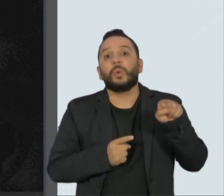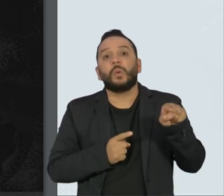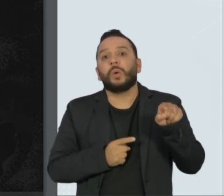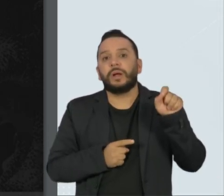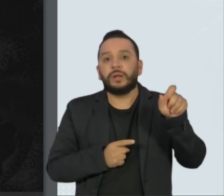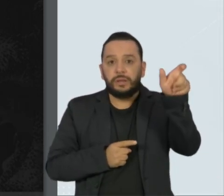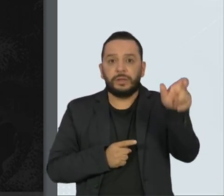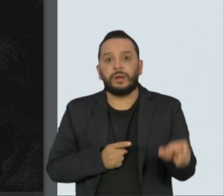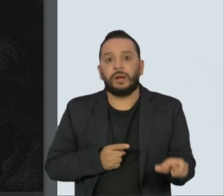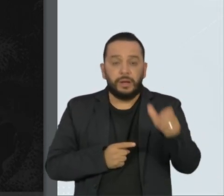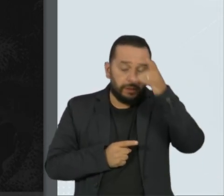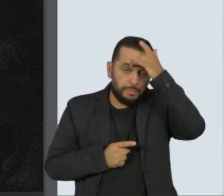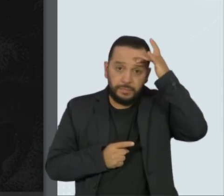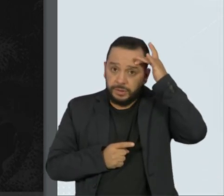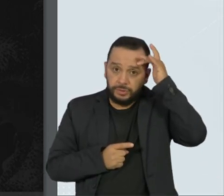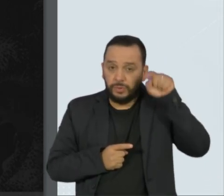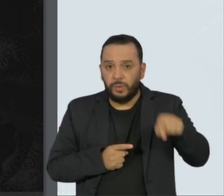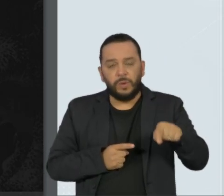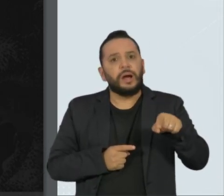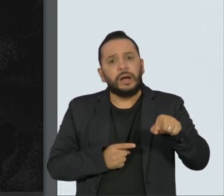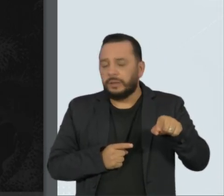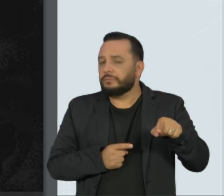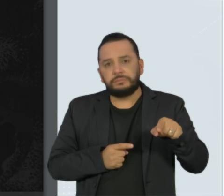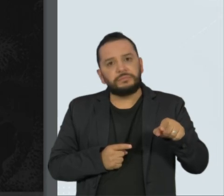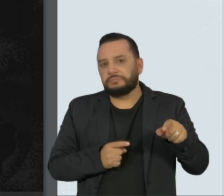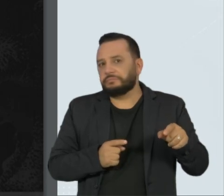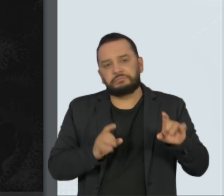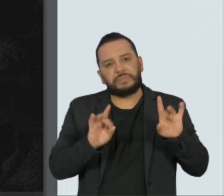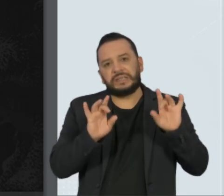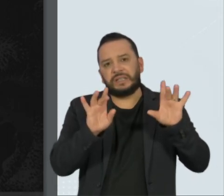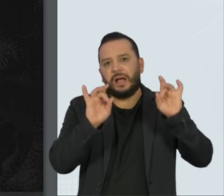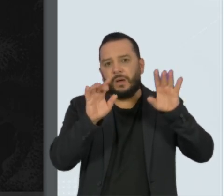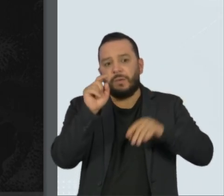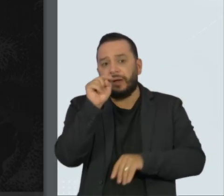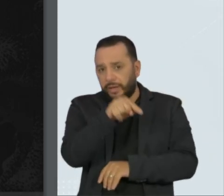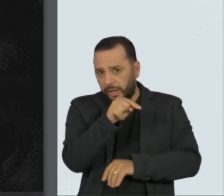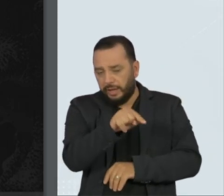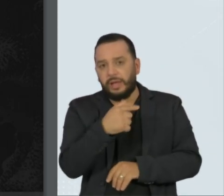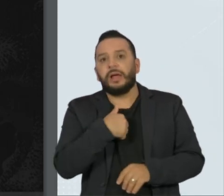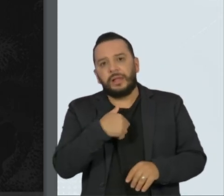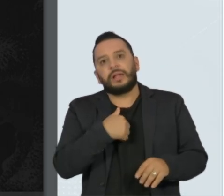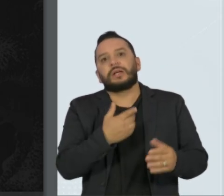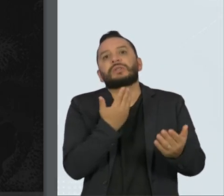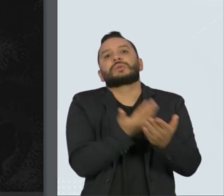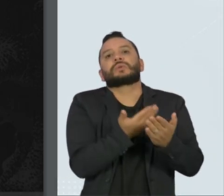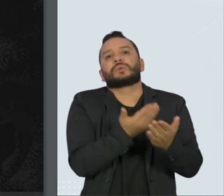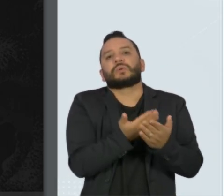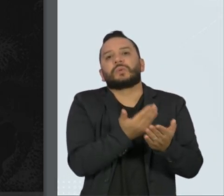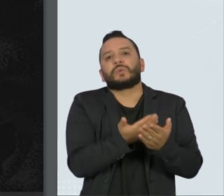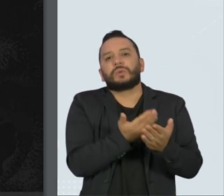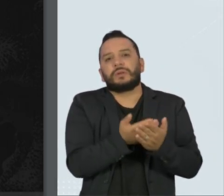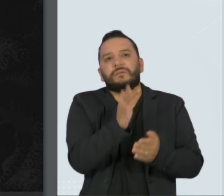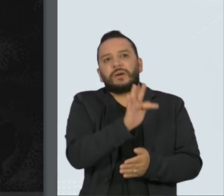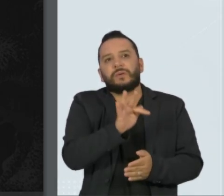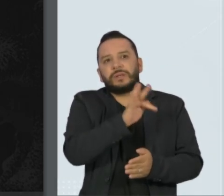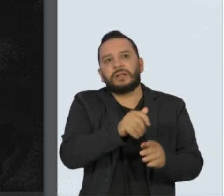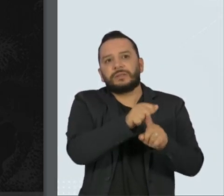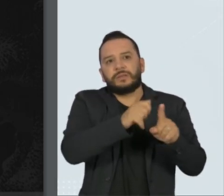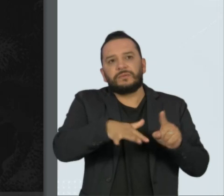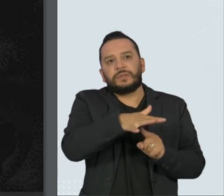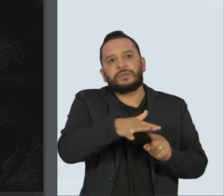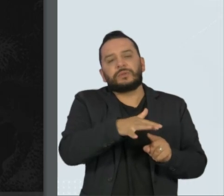uma pessoa especial, estudante de serviço social, com essa camisa